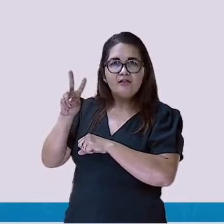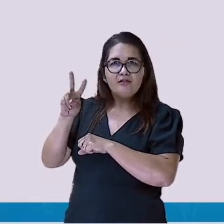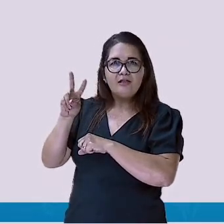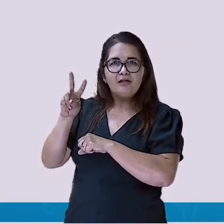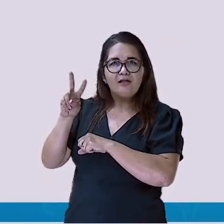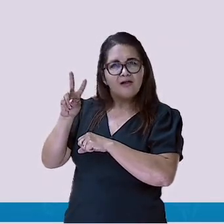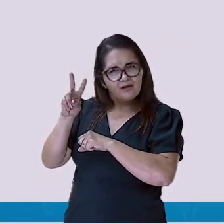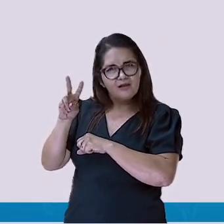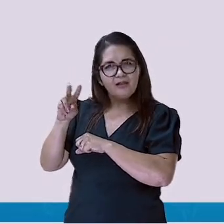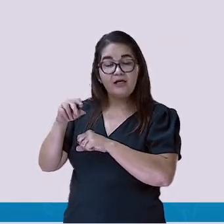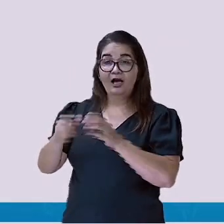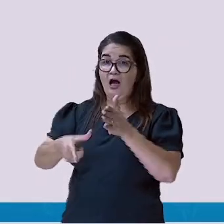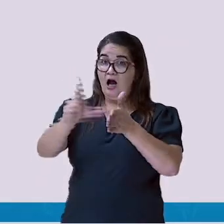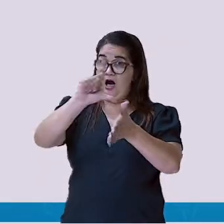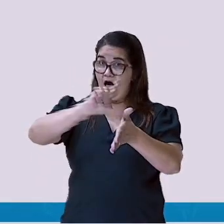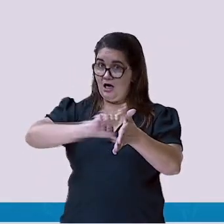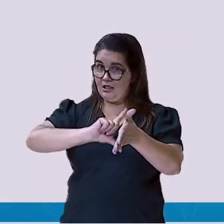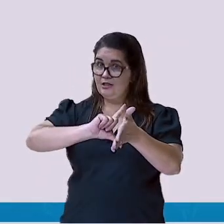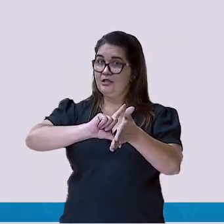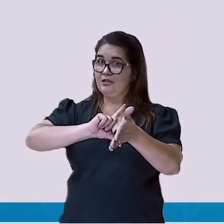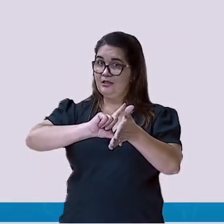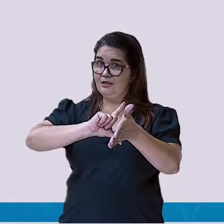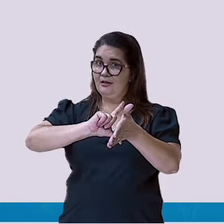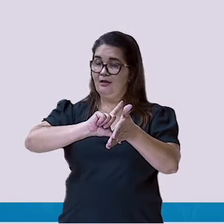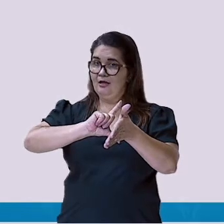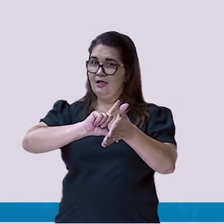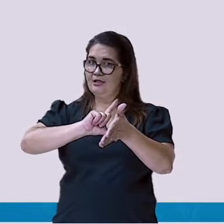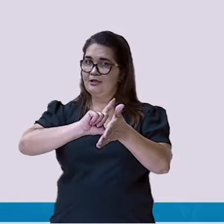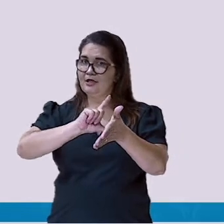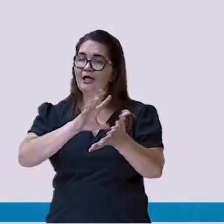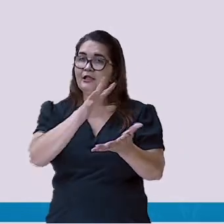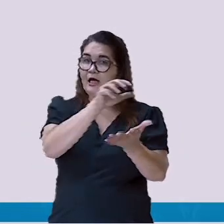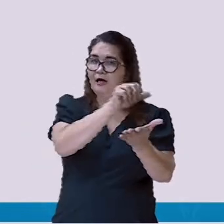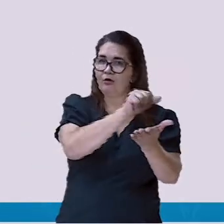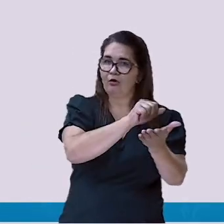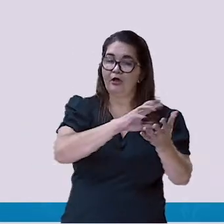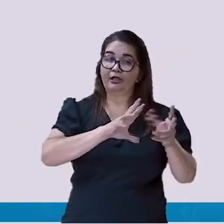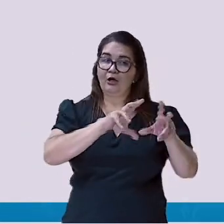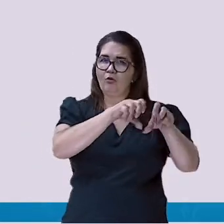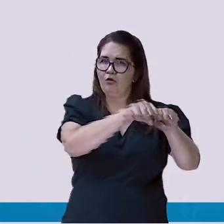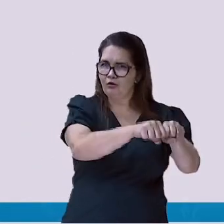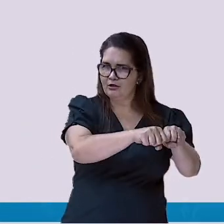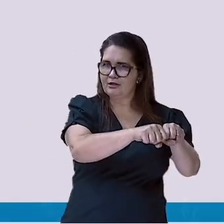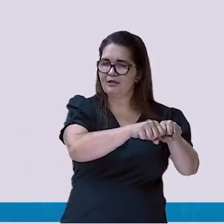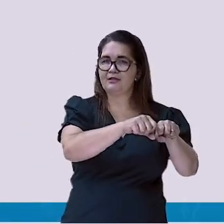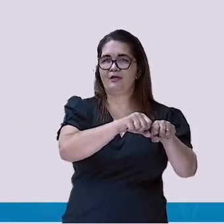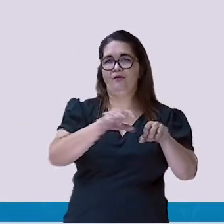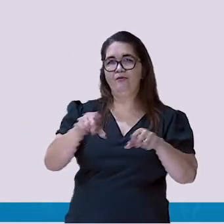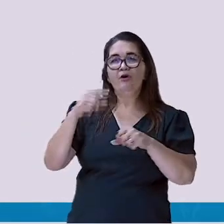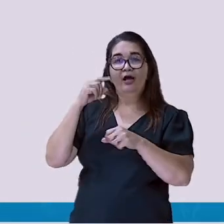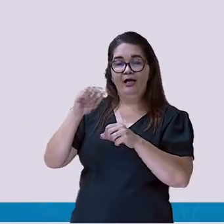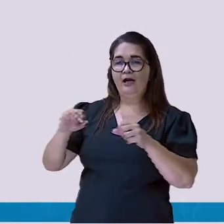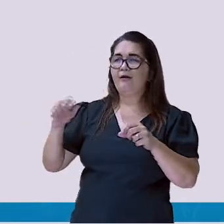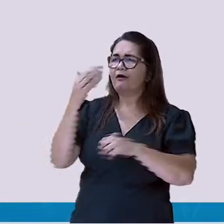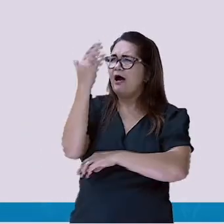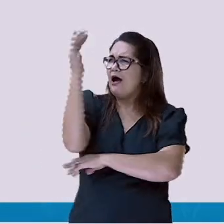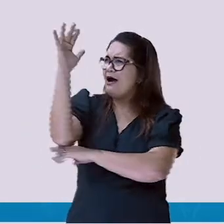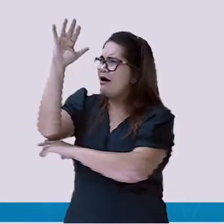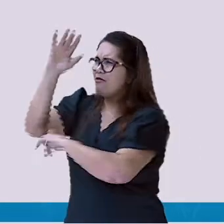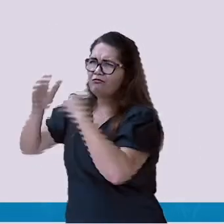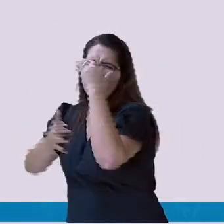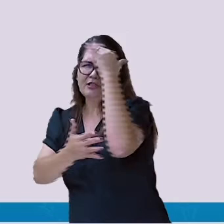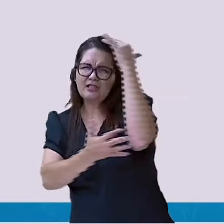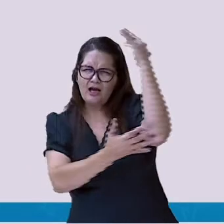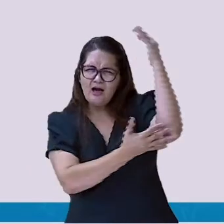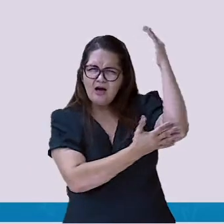realmente desmatada e como a gente precisa cuidar dessa mata para que ela se estabeleça novamente. E existem